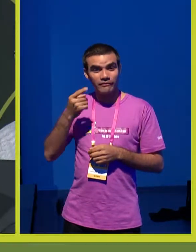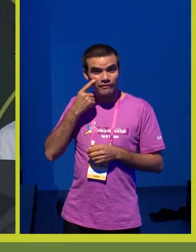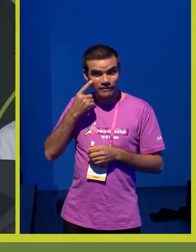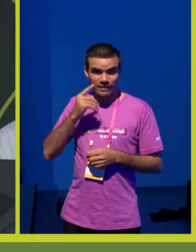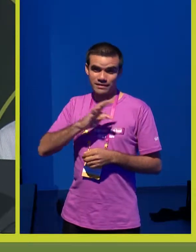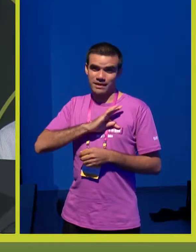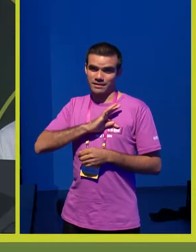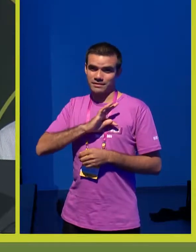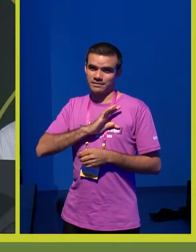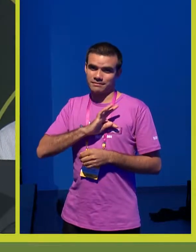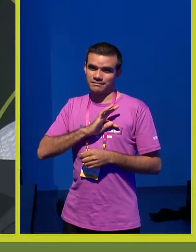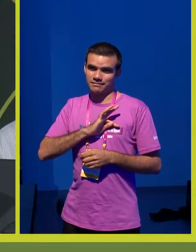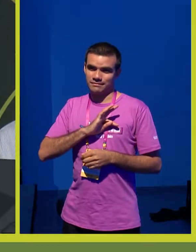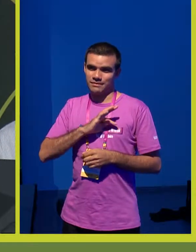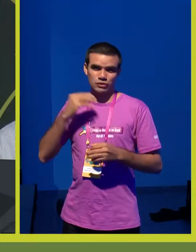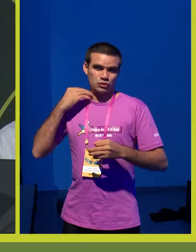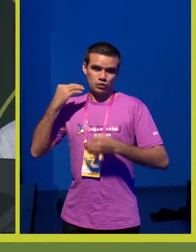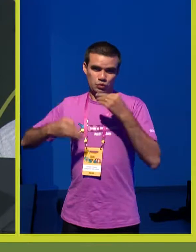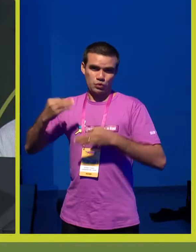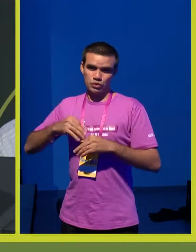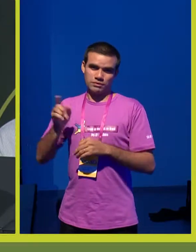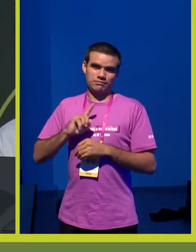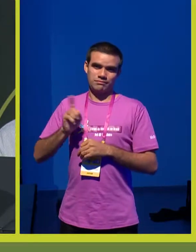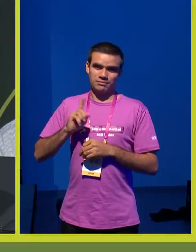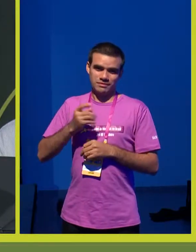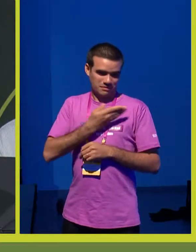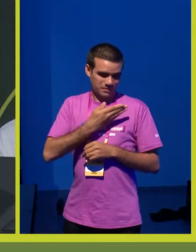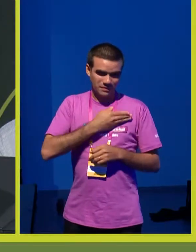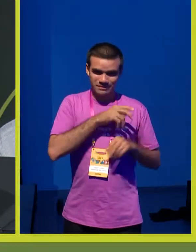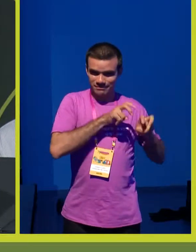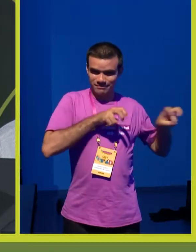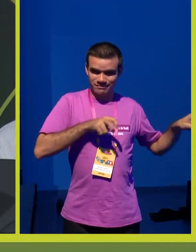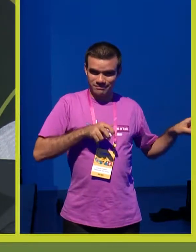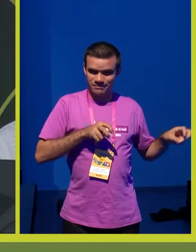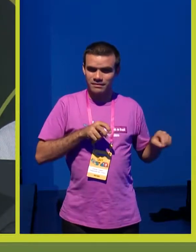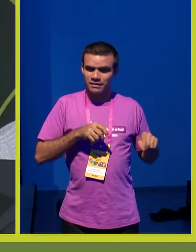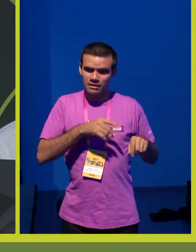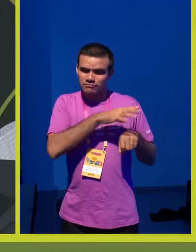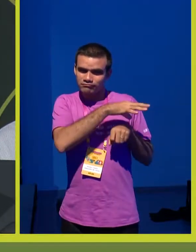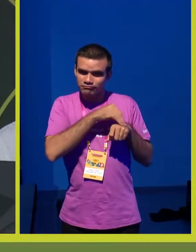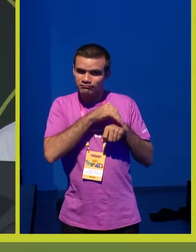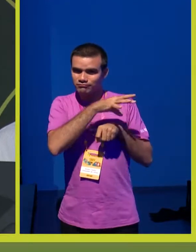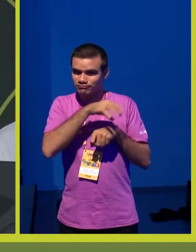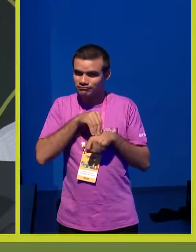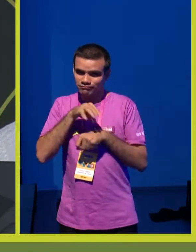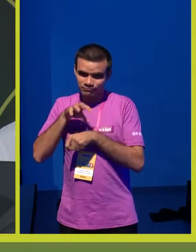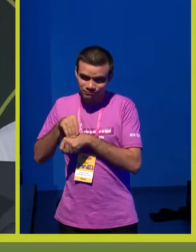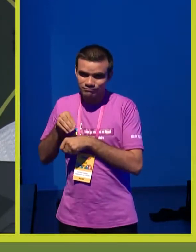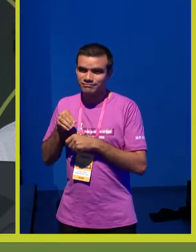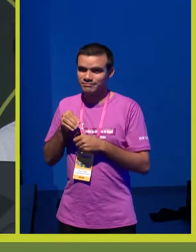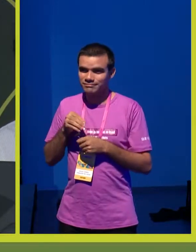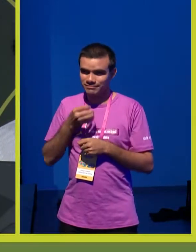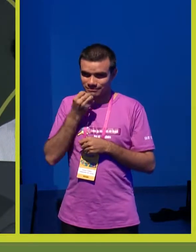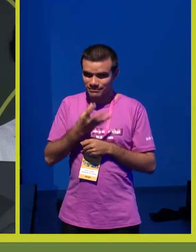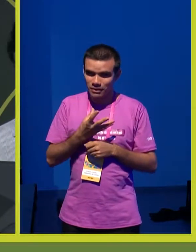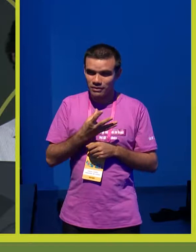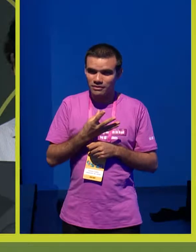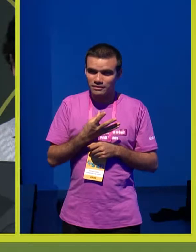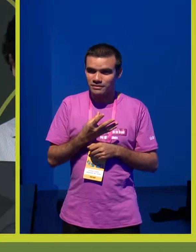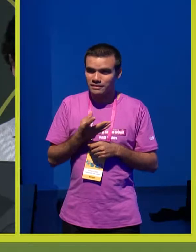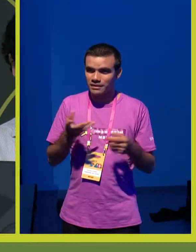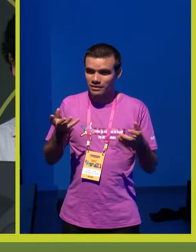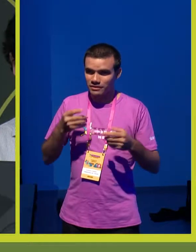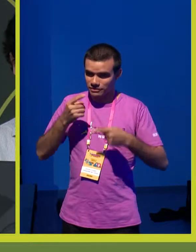técnica não sob a ótica jurídica dos colegas aqui vou pegar alguns uns ganchos que eles disseram aqui para a gente